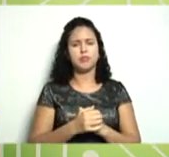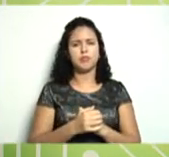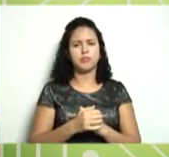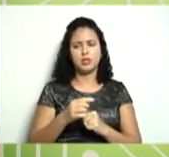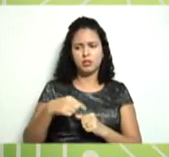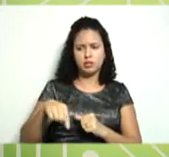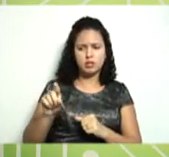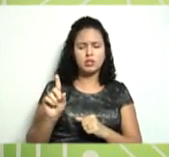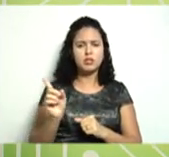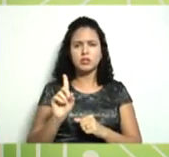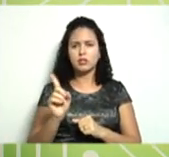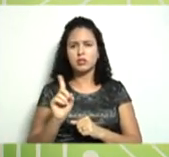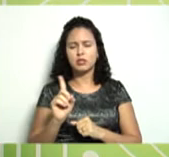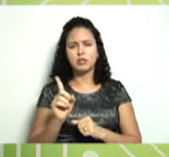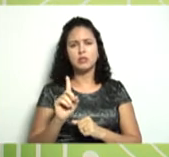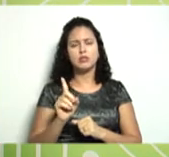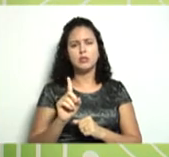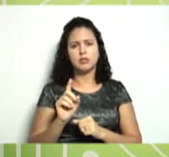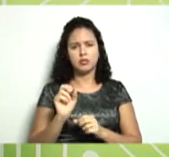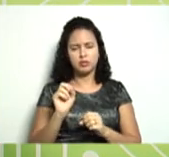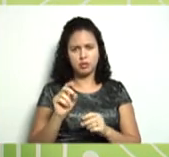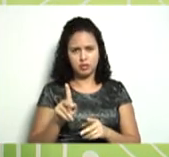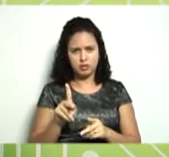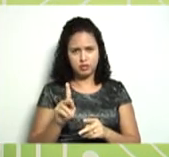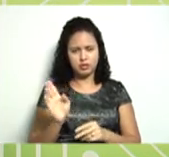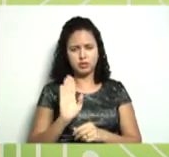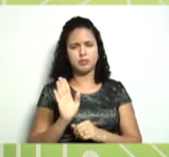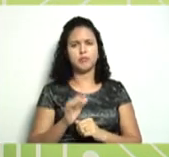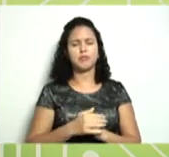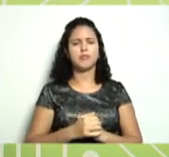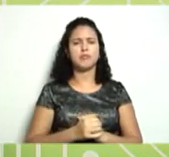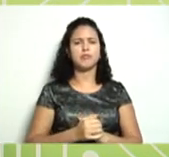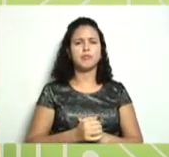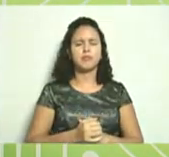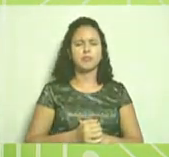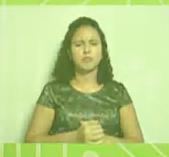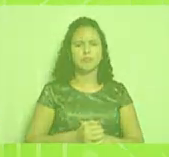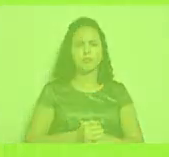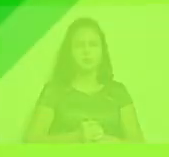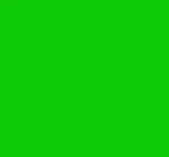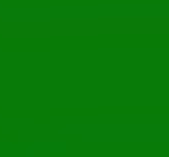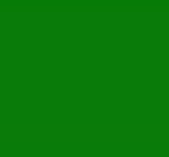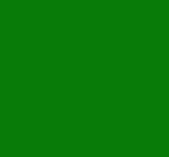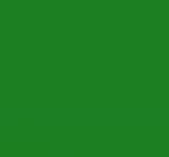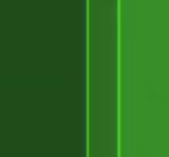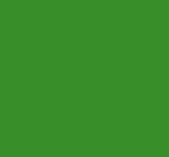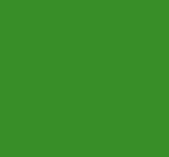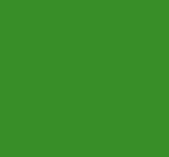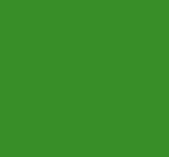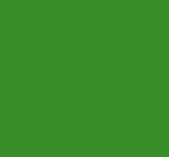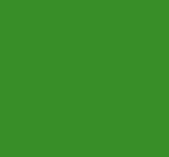da sala de aula, não é o momento para conversar. Até daqui a pouco, pessoal.